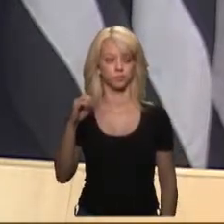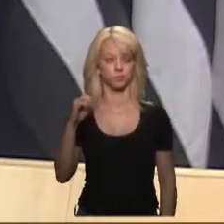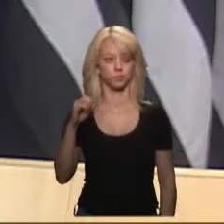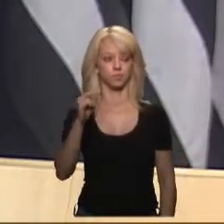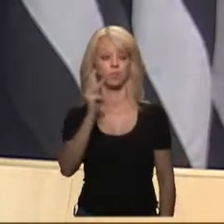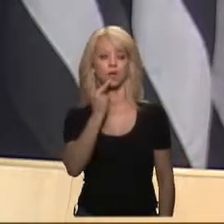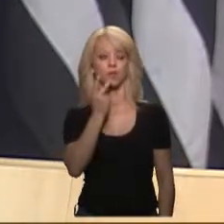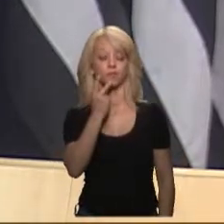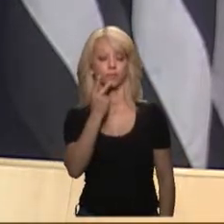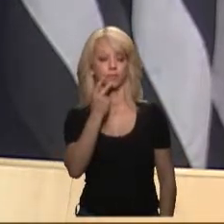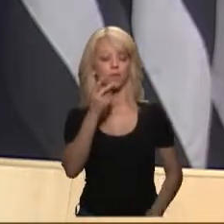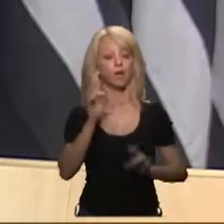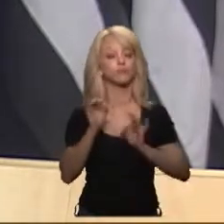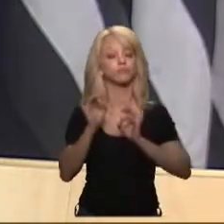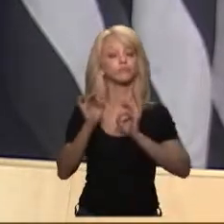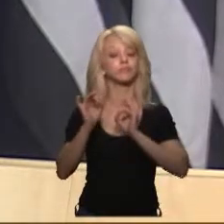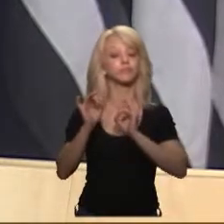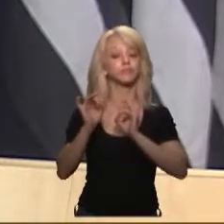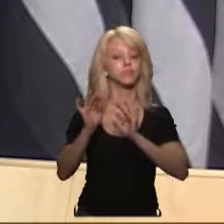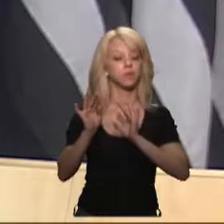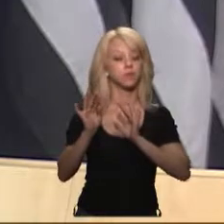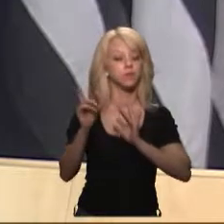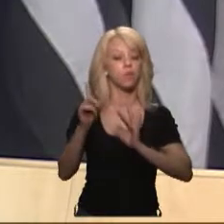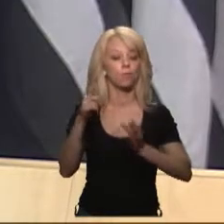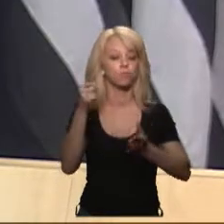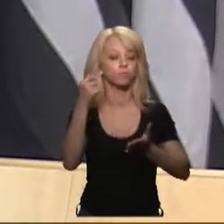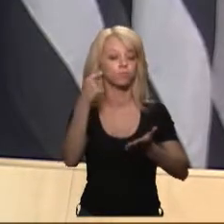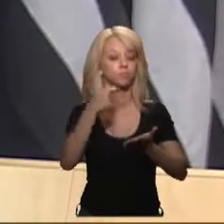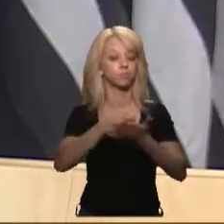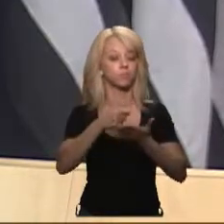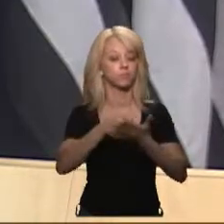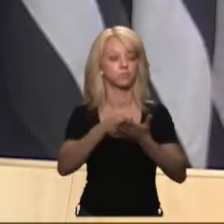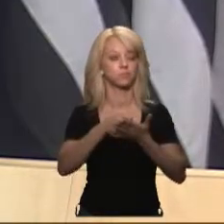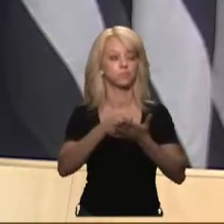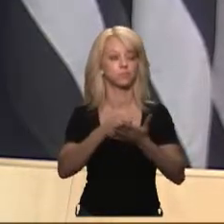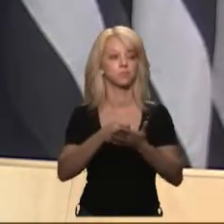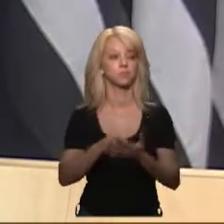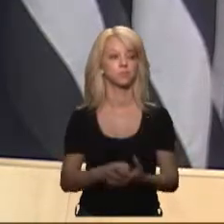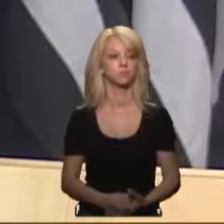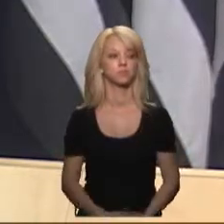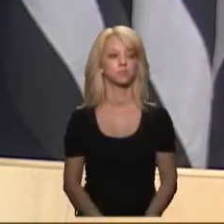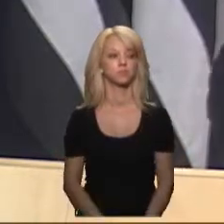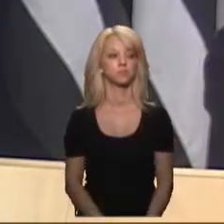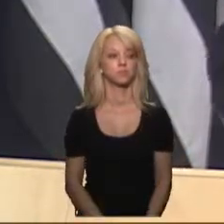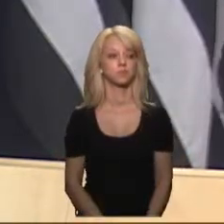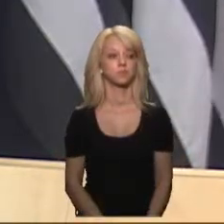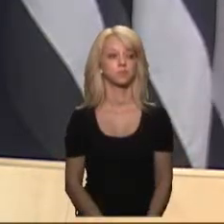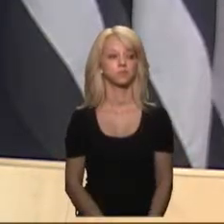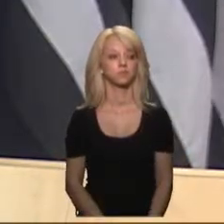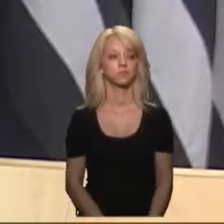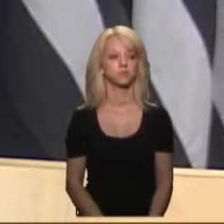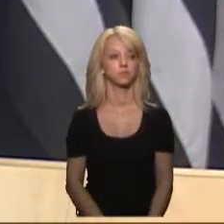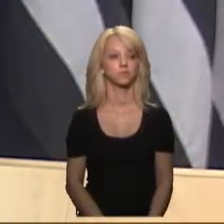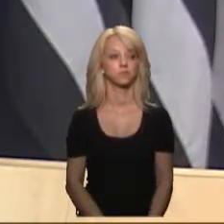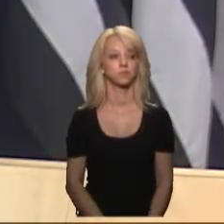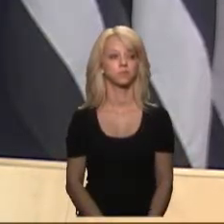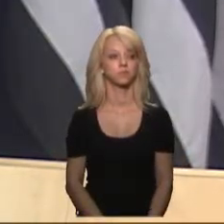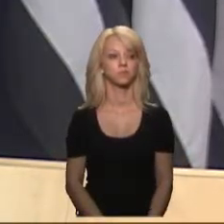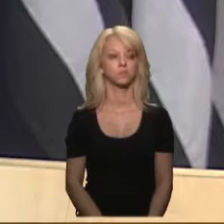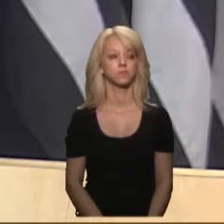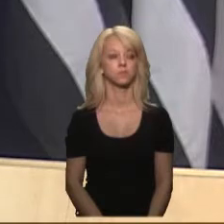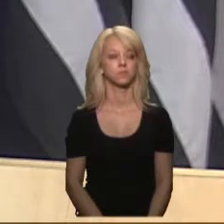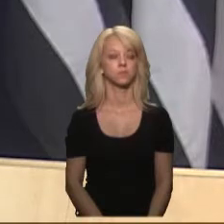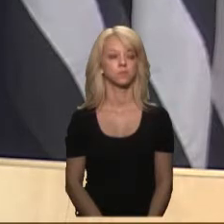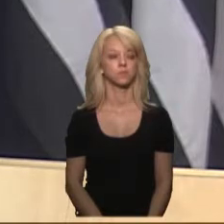isenção. Prever a isenção e autorizar, vereador Luizinho, eu quero que o prefeito entre com o Madim, igual o